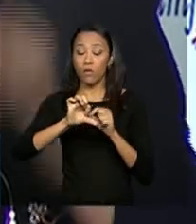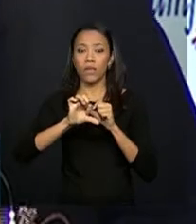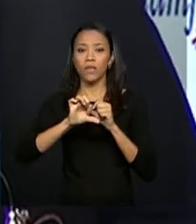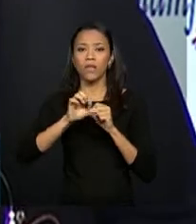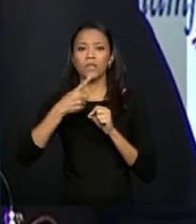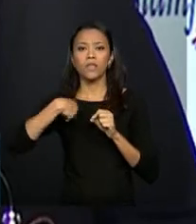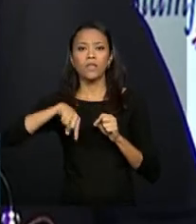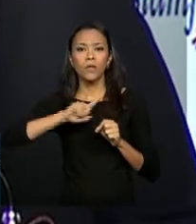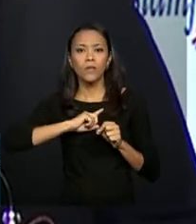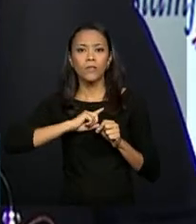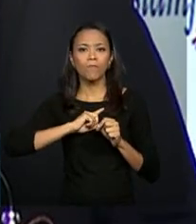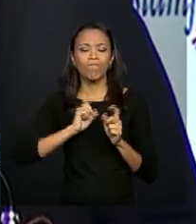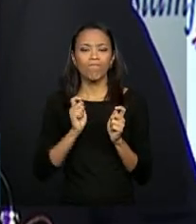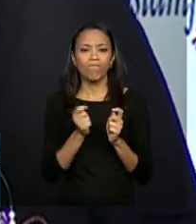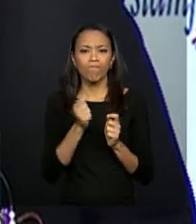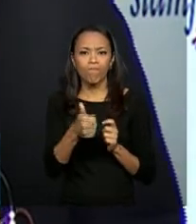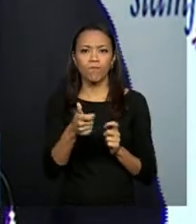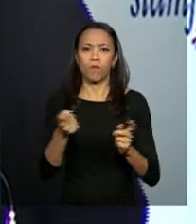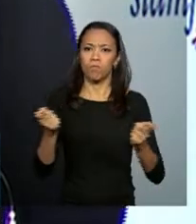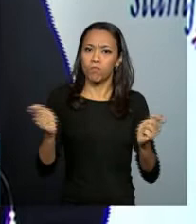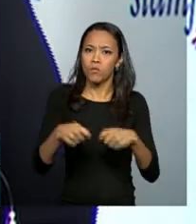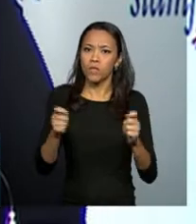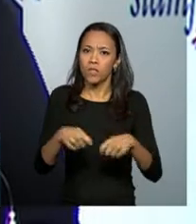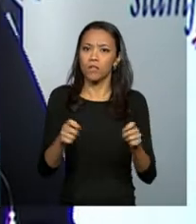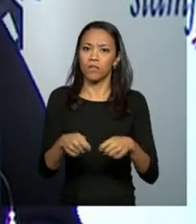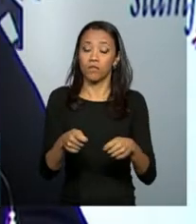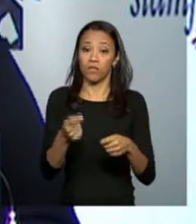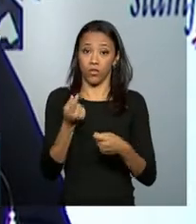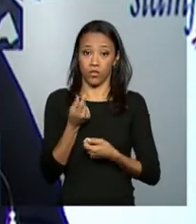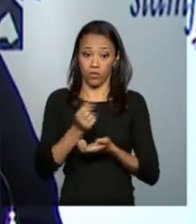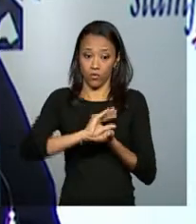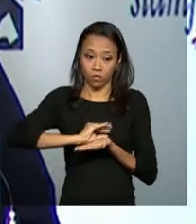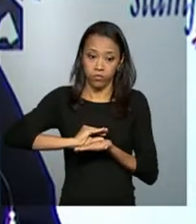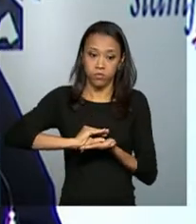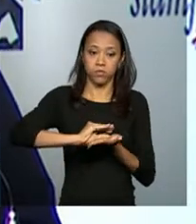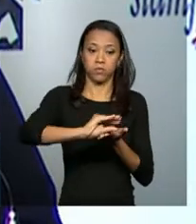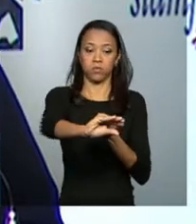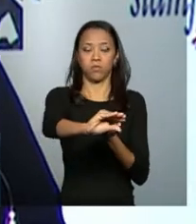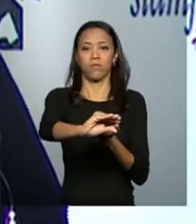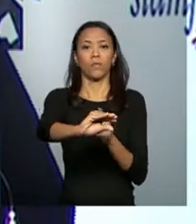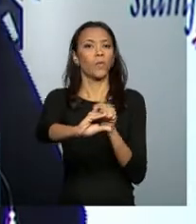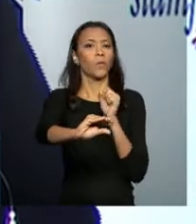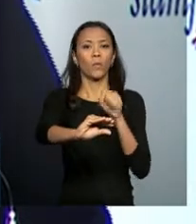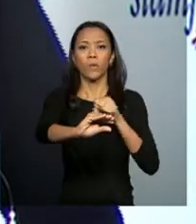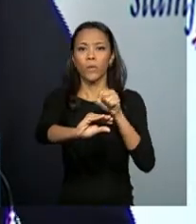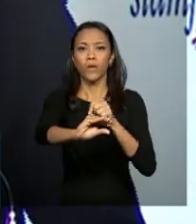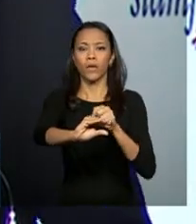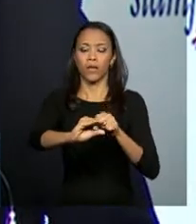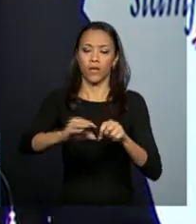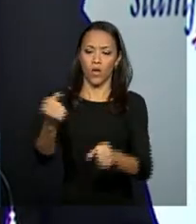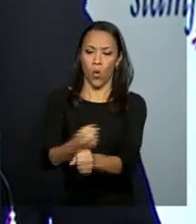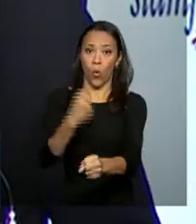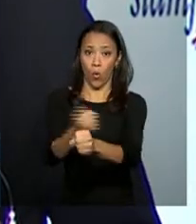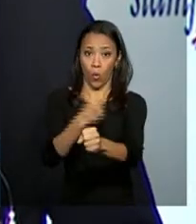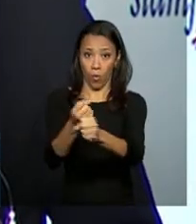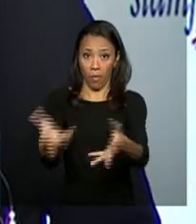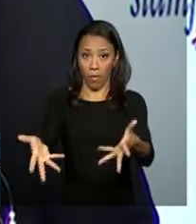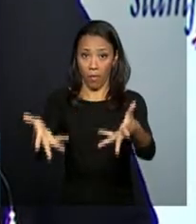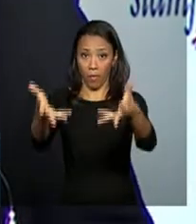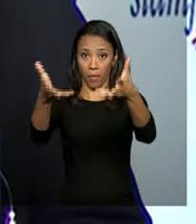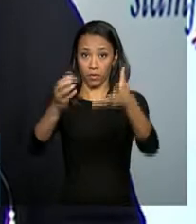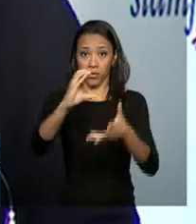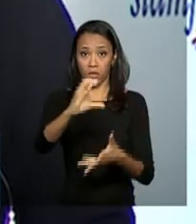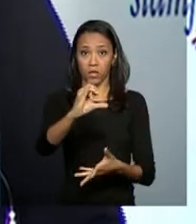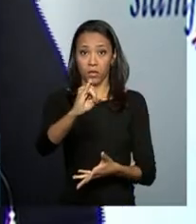quase impossibilidade de investimento em construção civil,